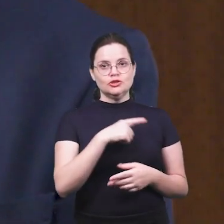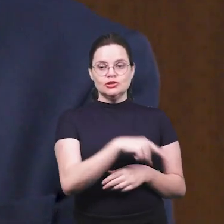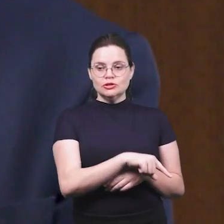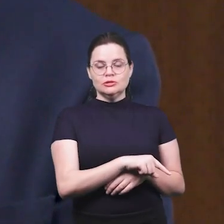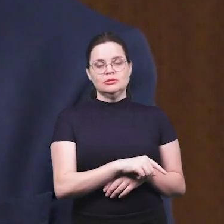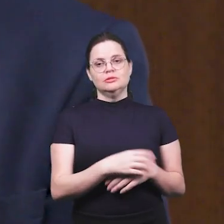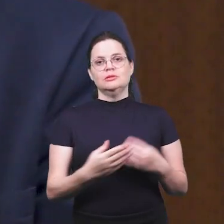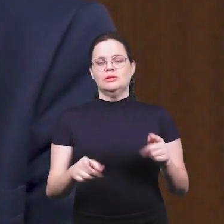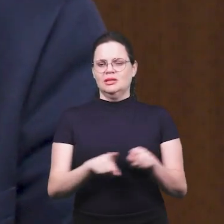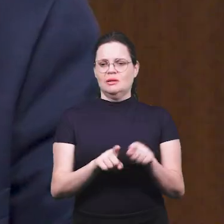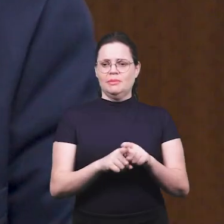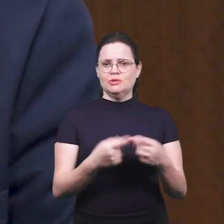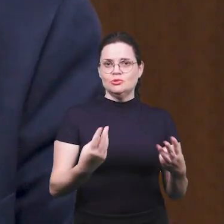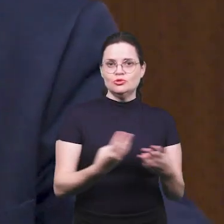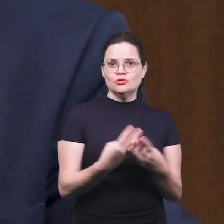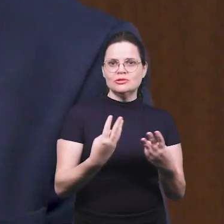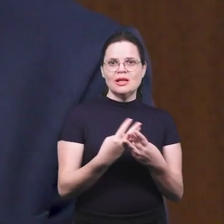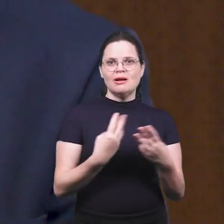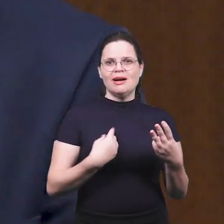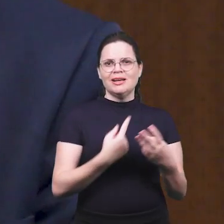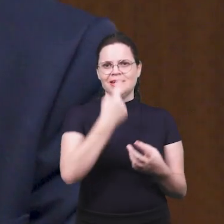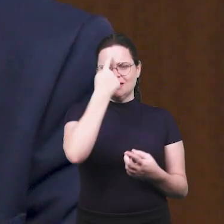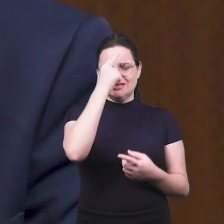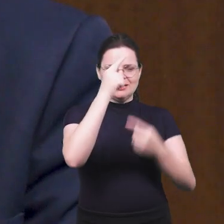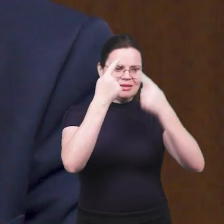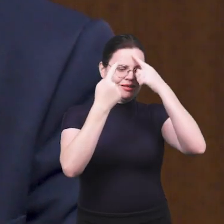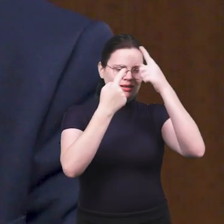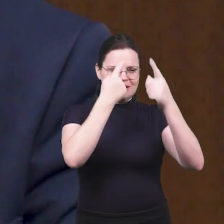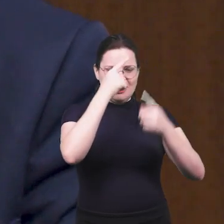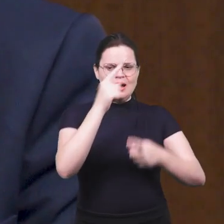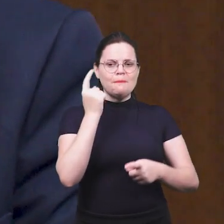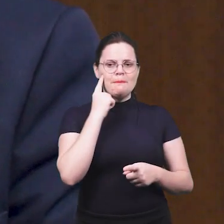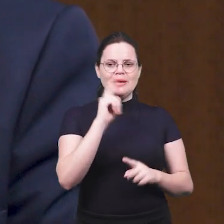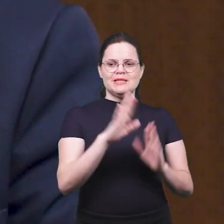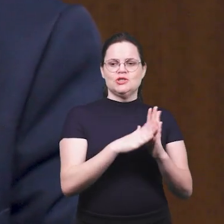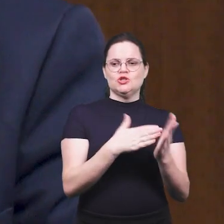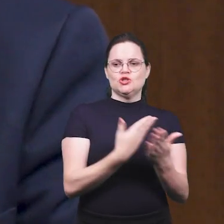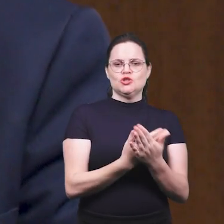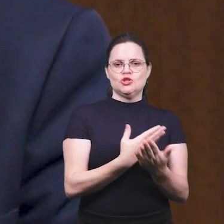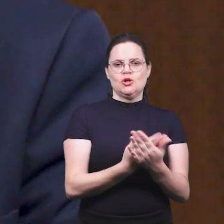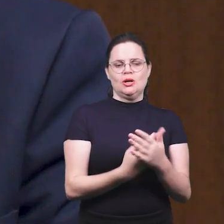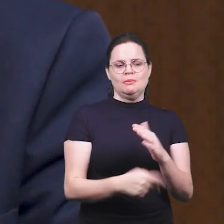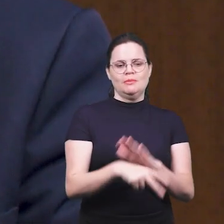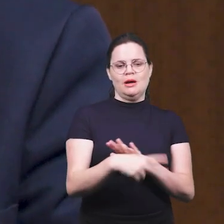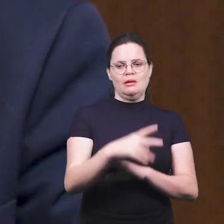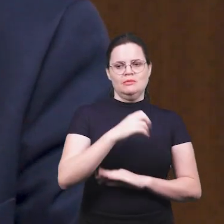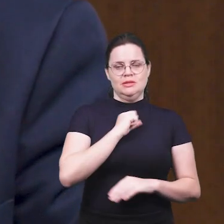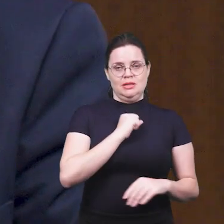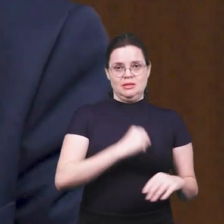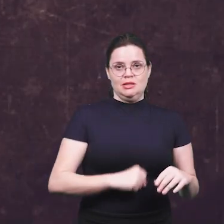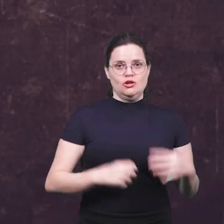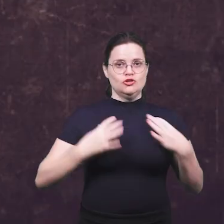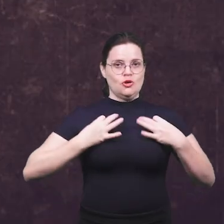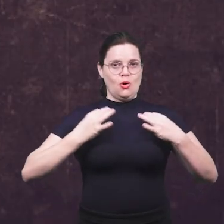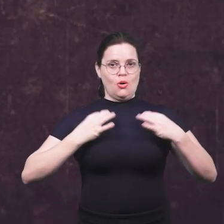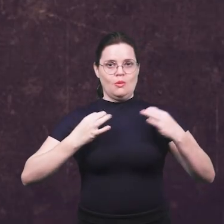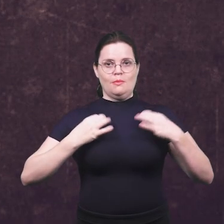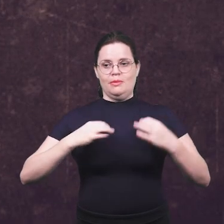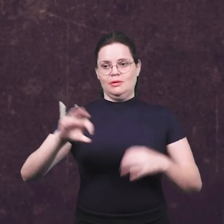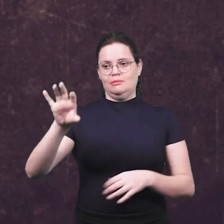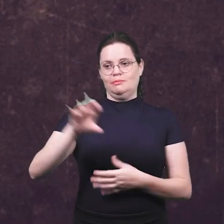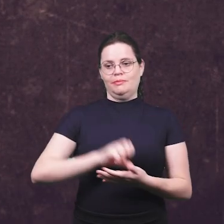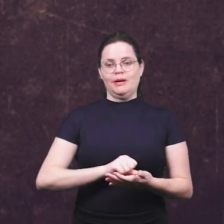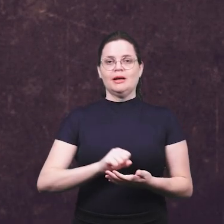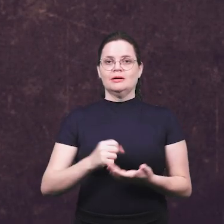do judaísmo. Então a estola sacerdotal. Também no